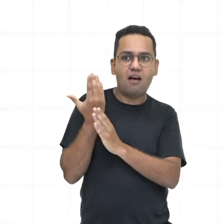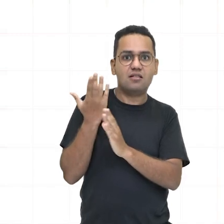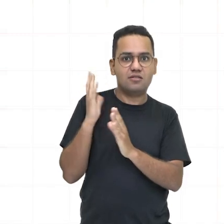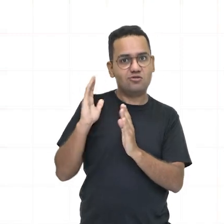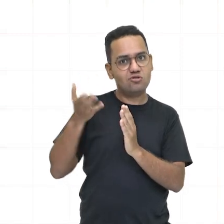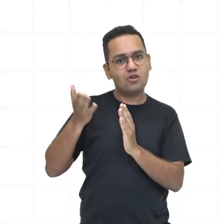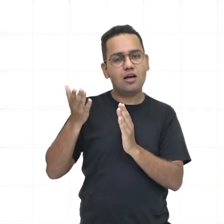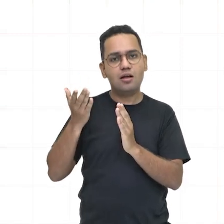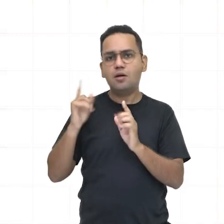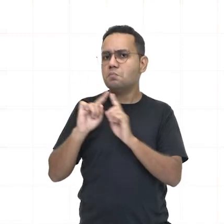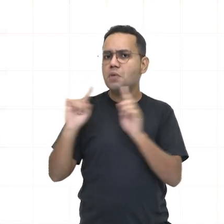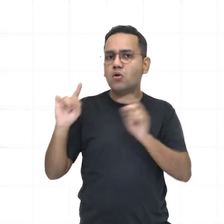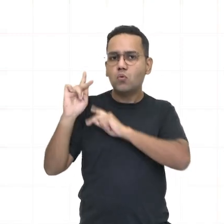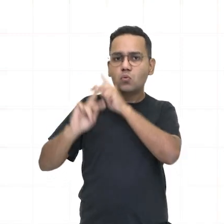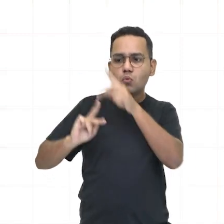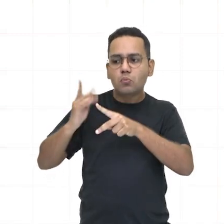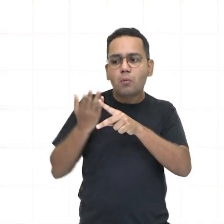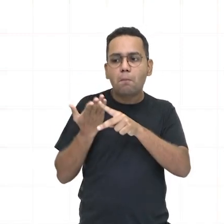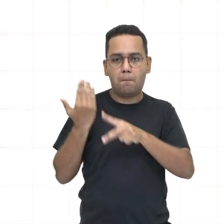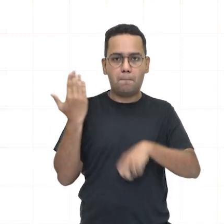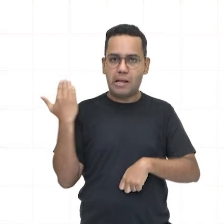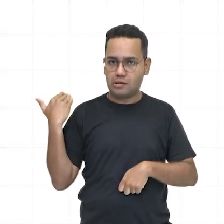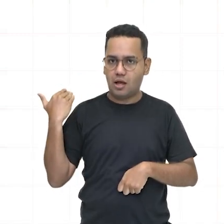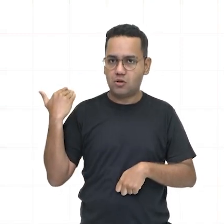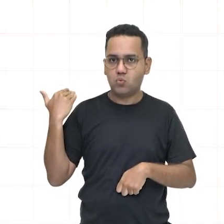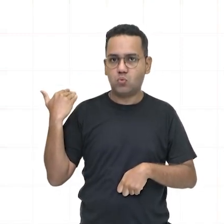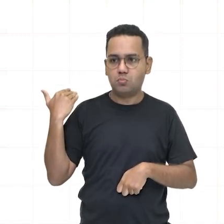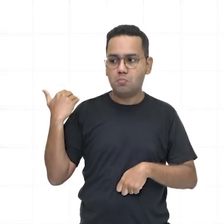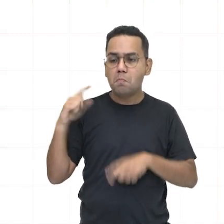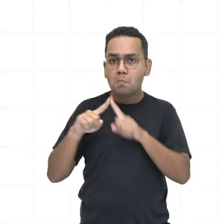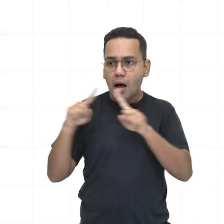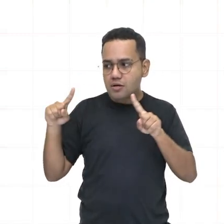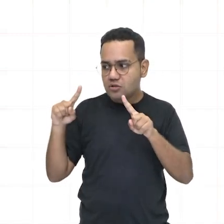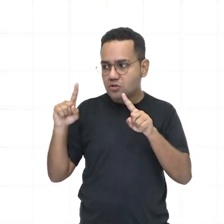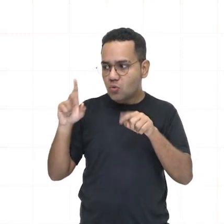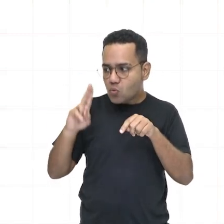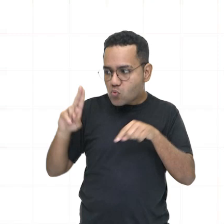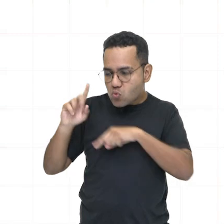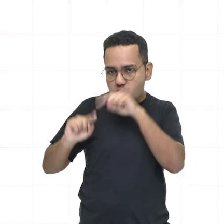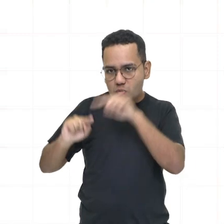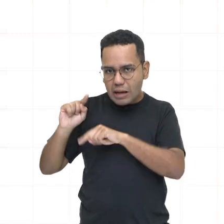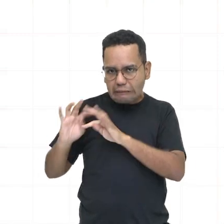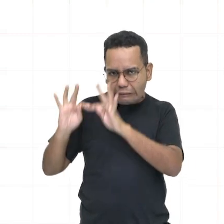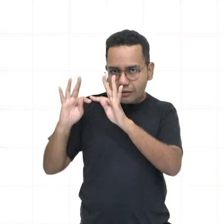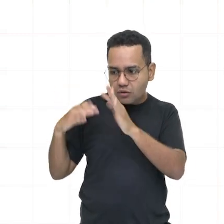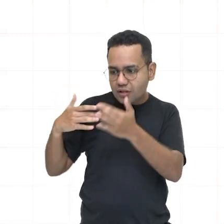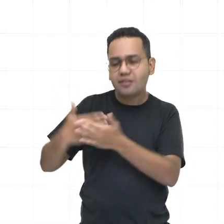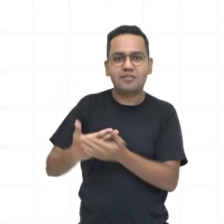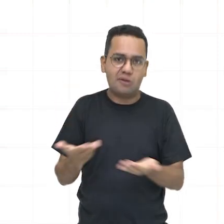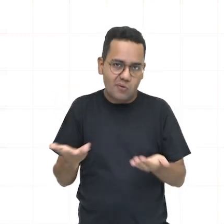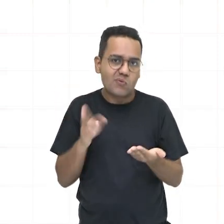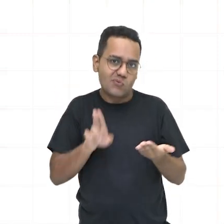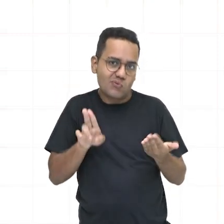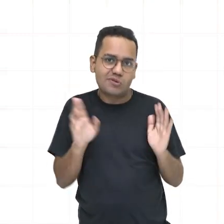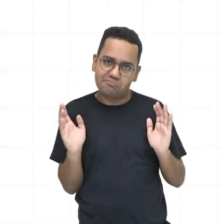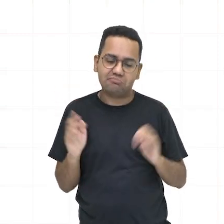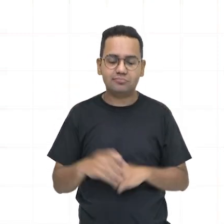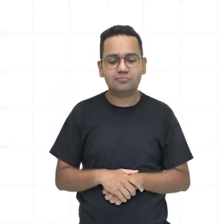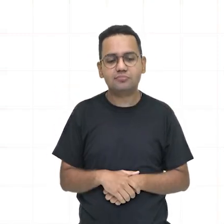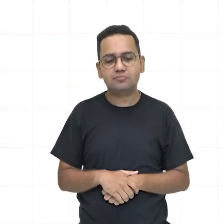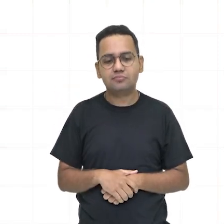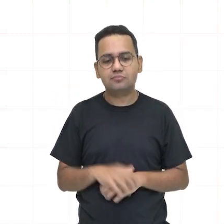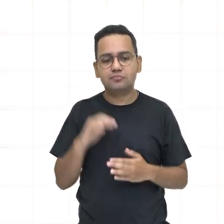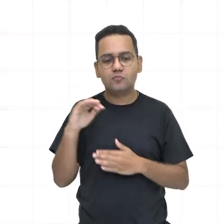alguma diferente civilização dessas que se perpetuam no tempo. Sobre a intelectualidade dessas